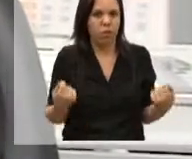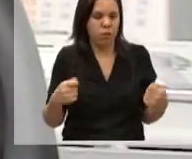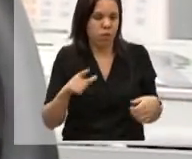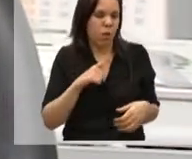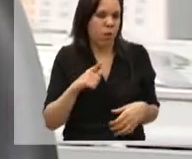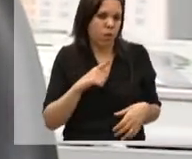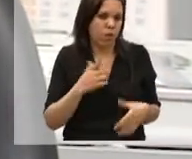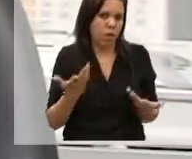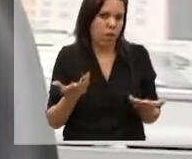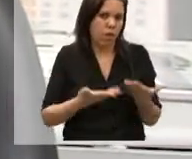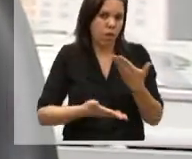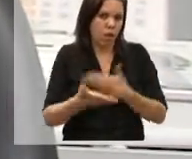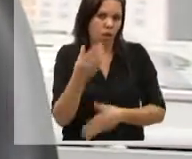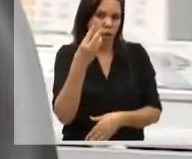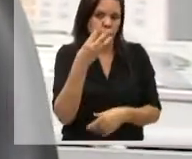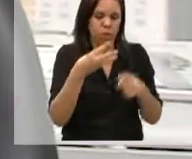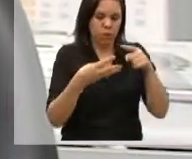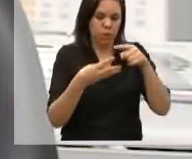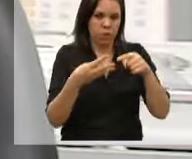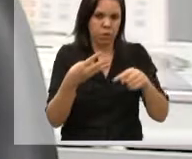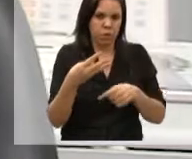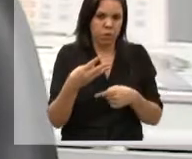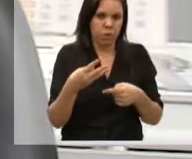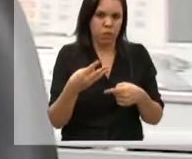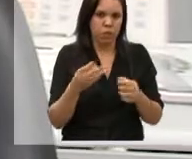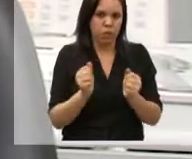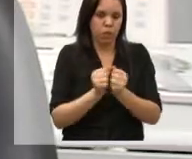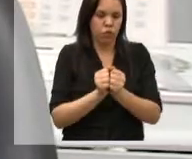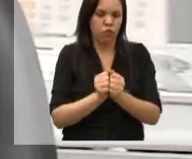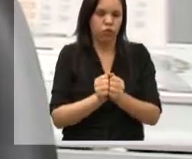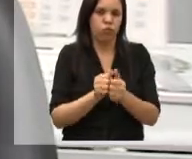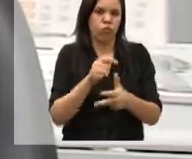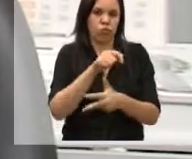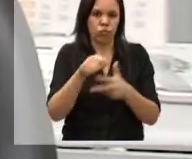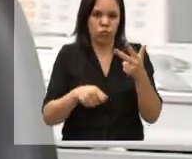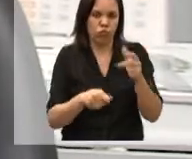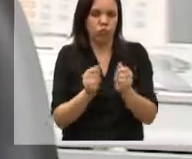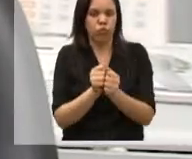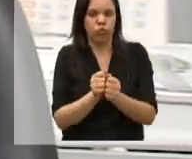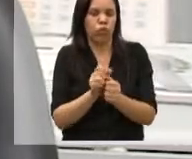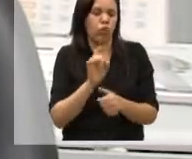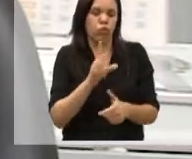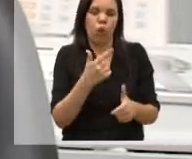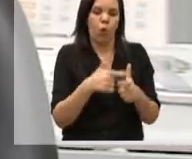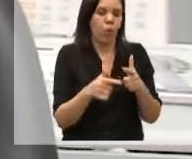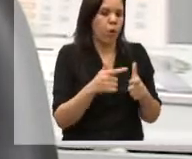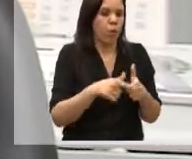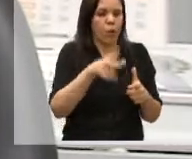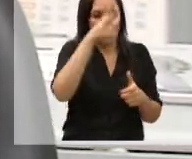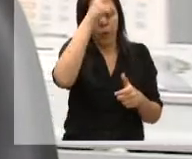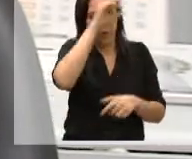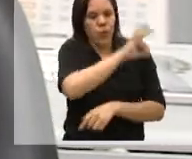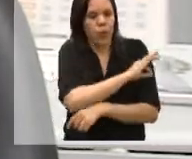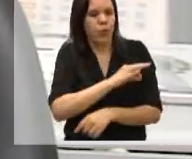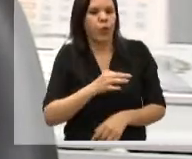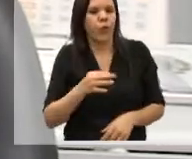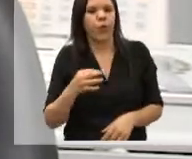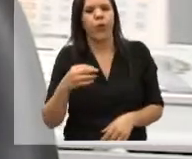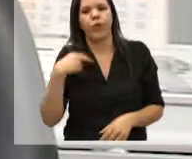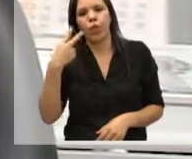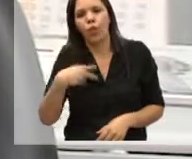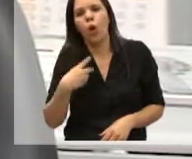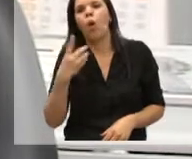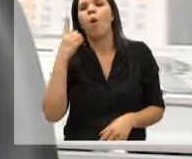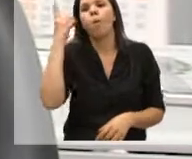ter harmonia entre os três poderes para que possa ser resolvido. Não é só um problema do poder legislativo, do vereador, do deputado, do senador,